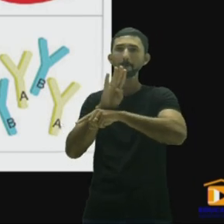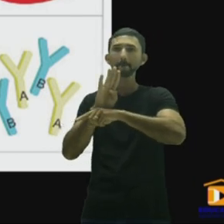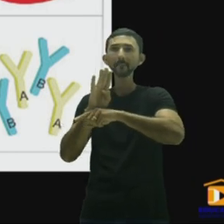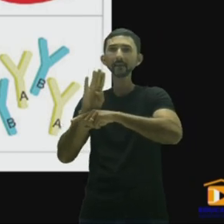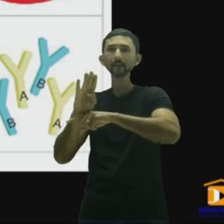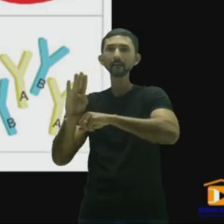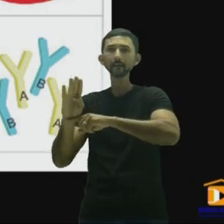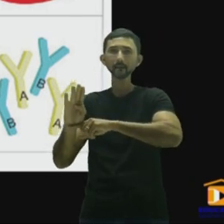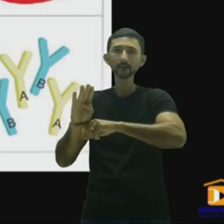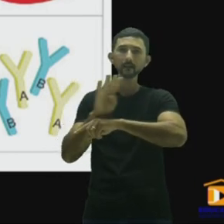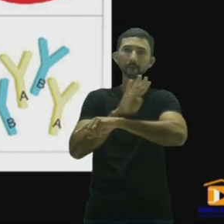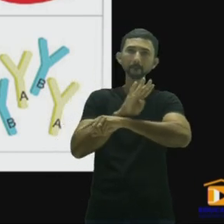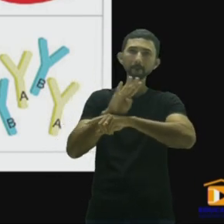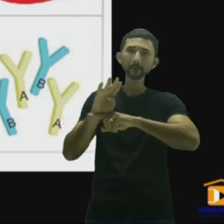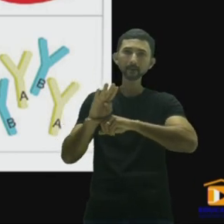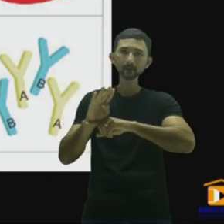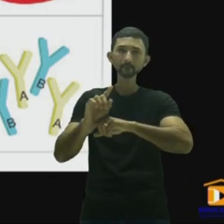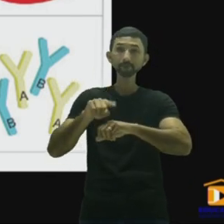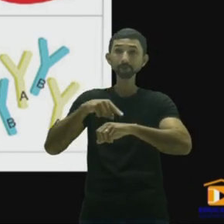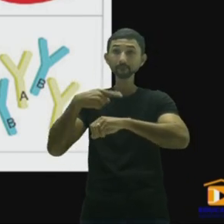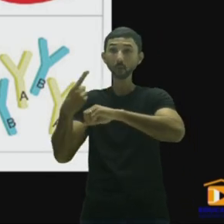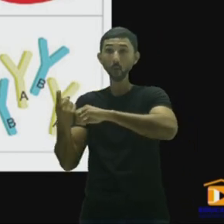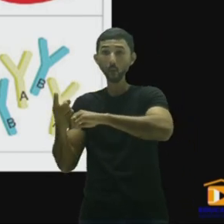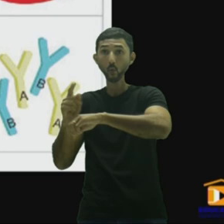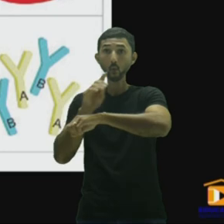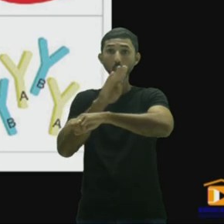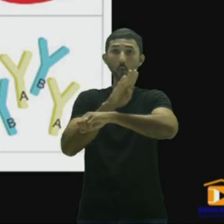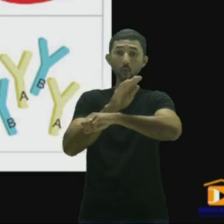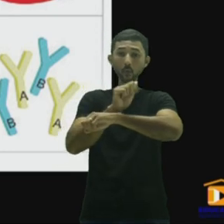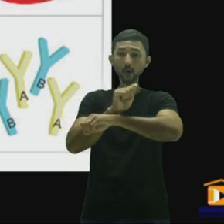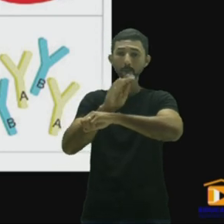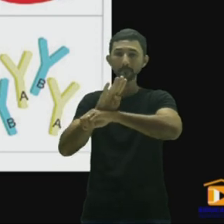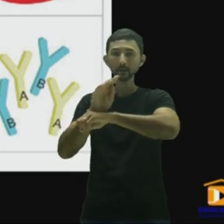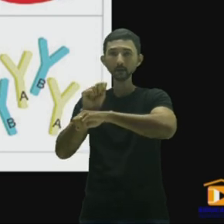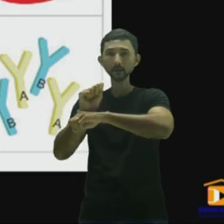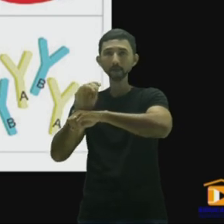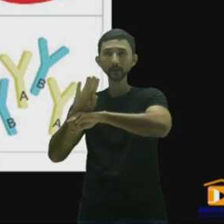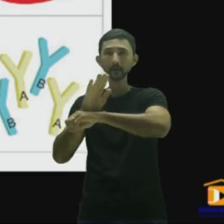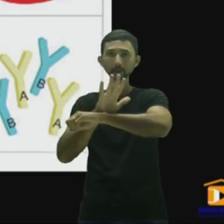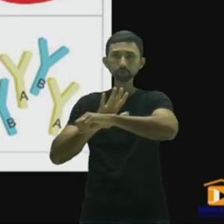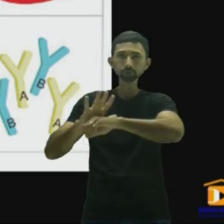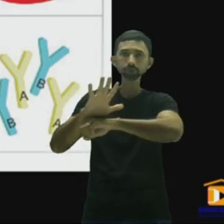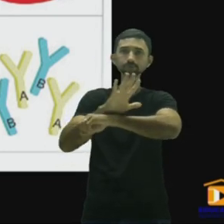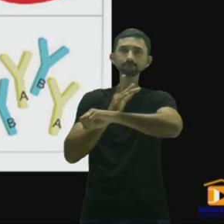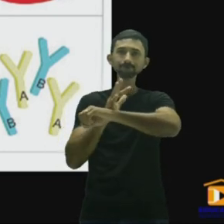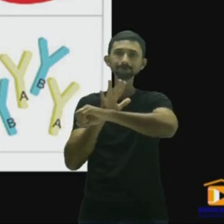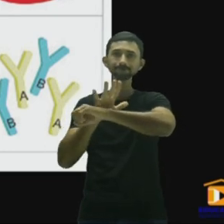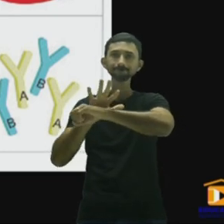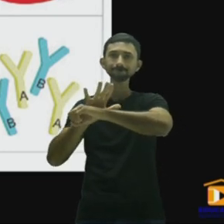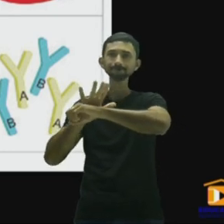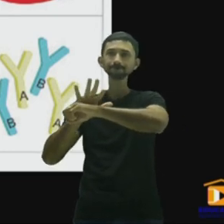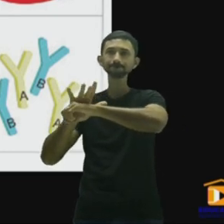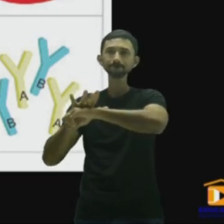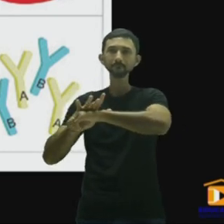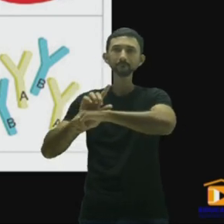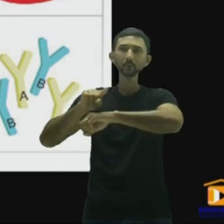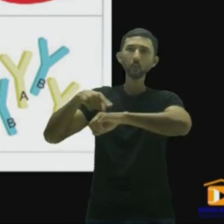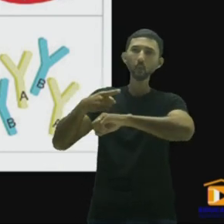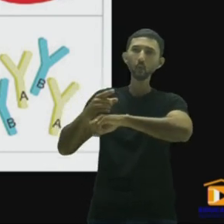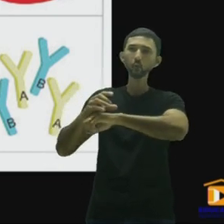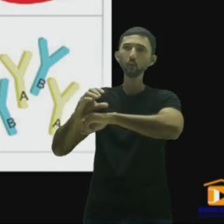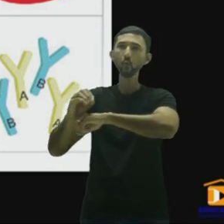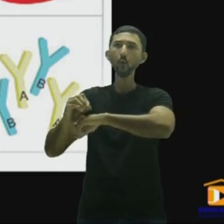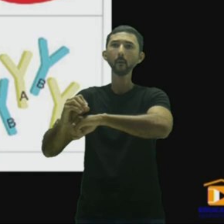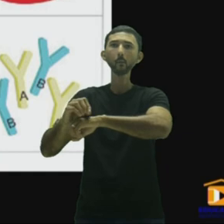né? Que já são chamadas de B. Quem é AB já tem as duas proteínas nas hemácias. E quem é O não